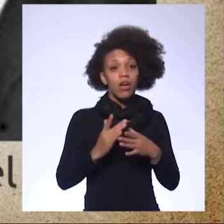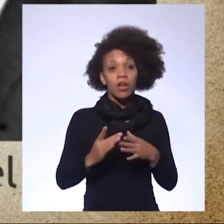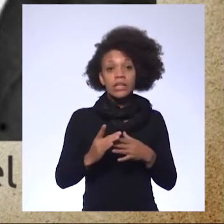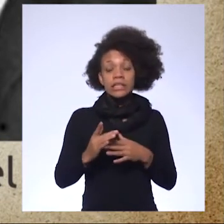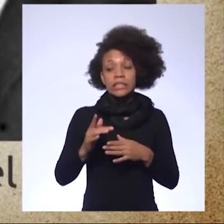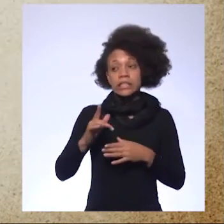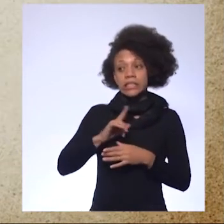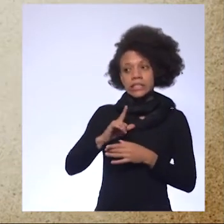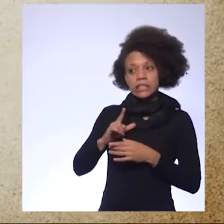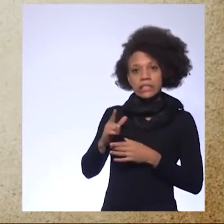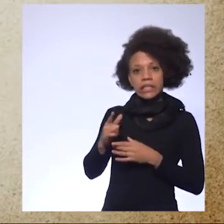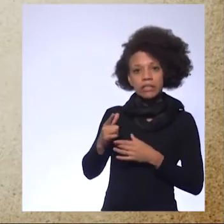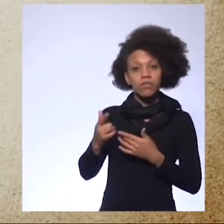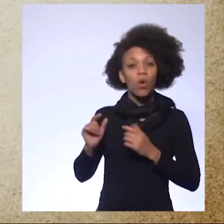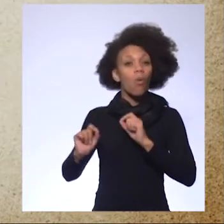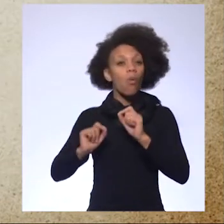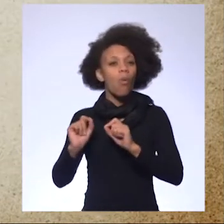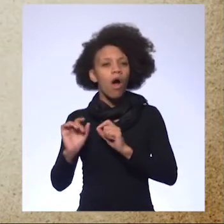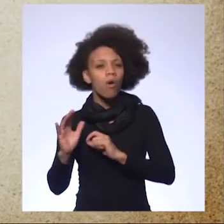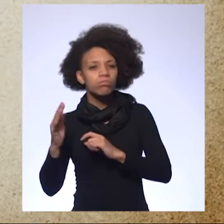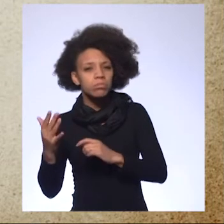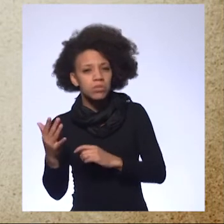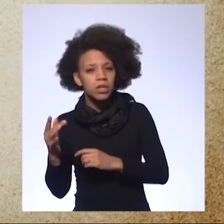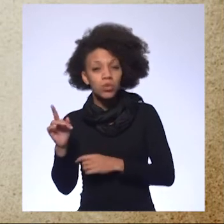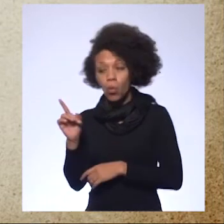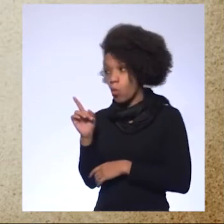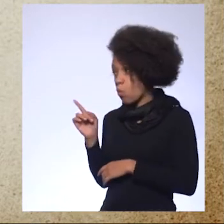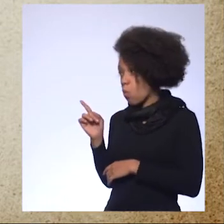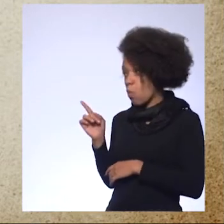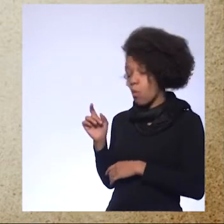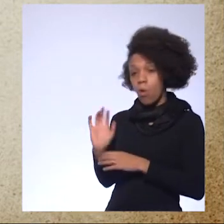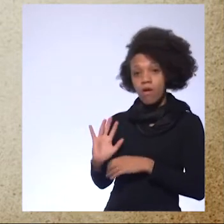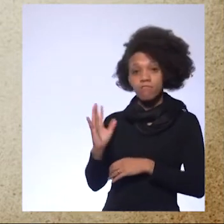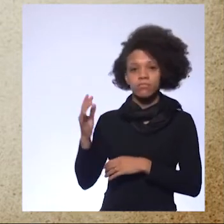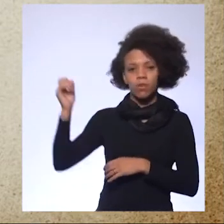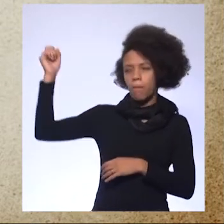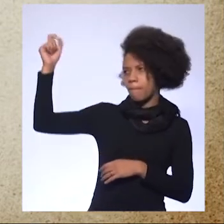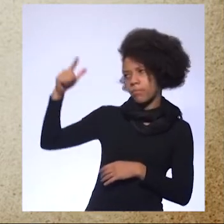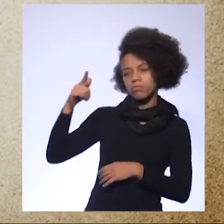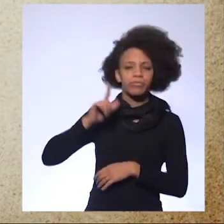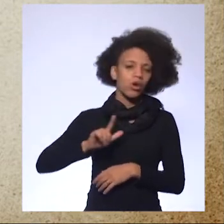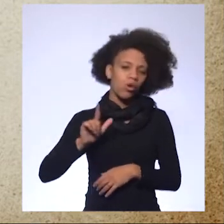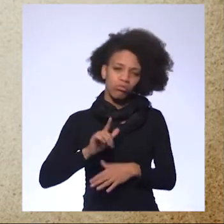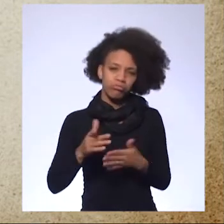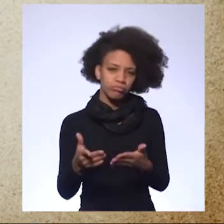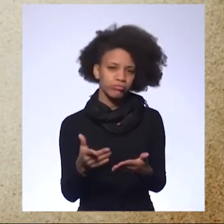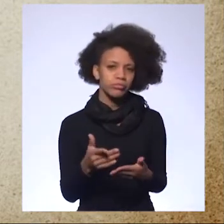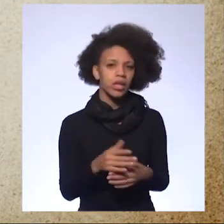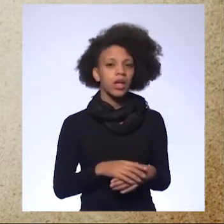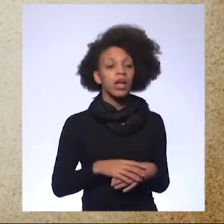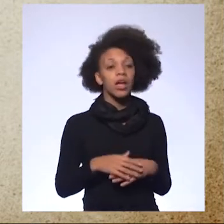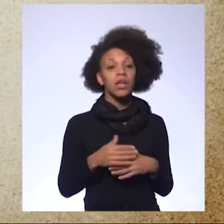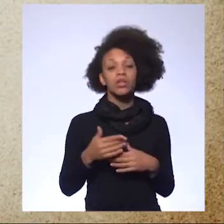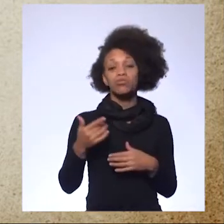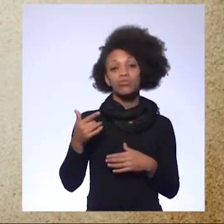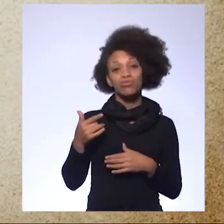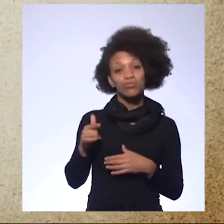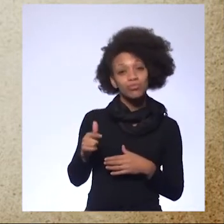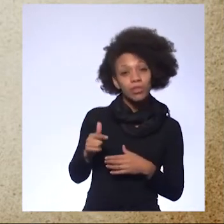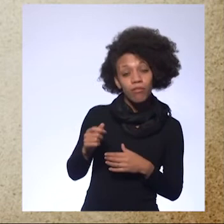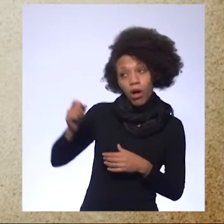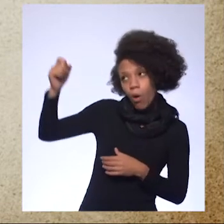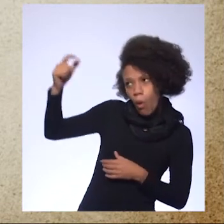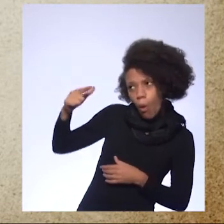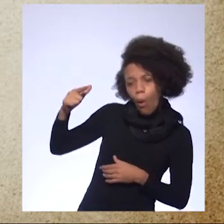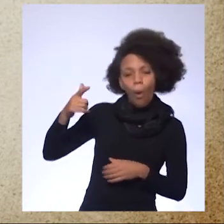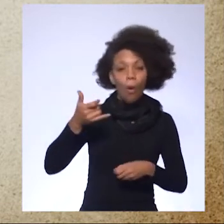ninguém menos que Thomas Edison, o inventor da luz elétrica, por motivos óbvios. Sem tanta utilidade no ramo da iluminação,